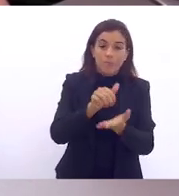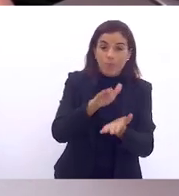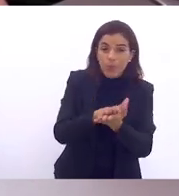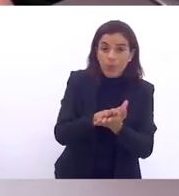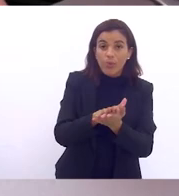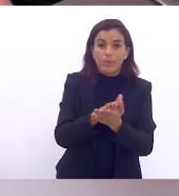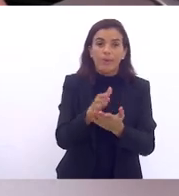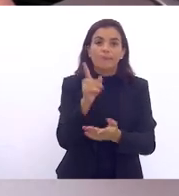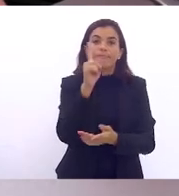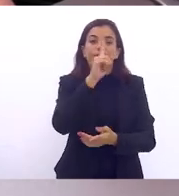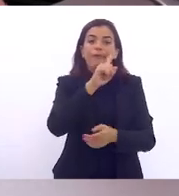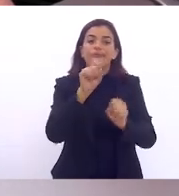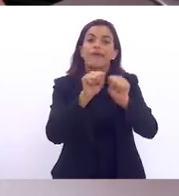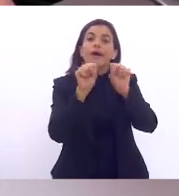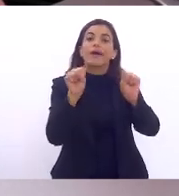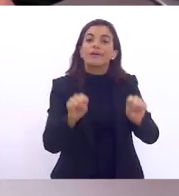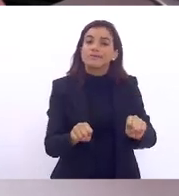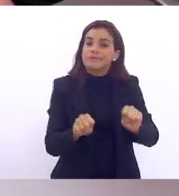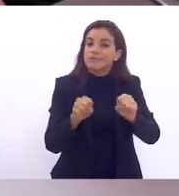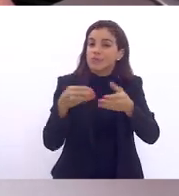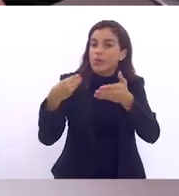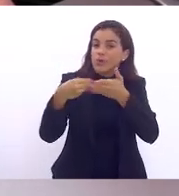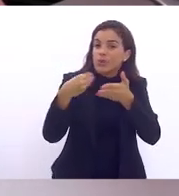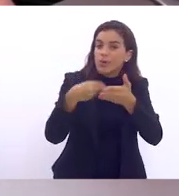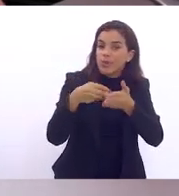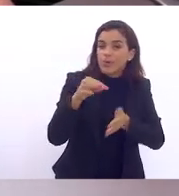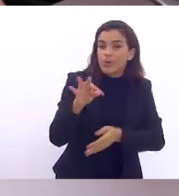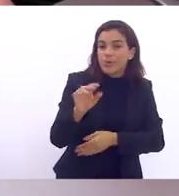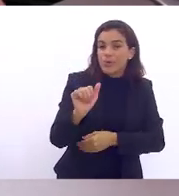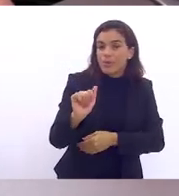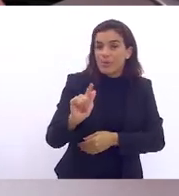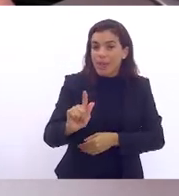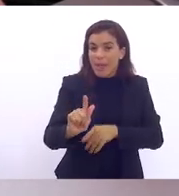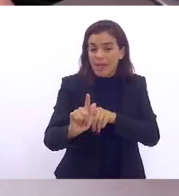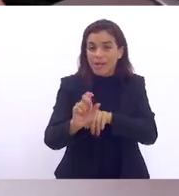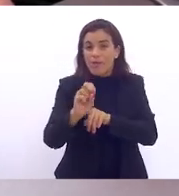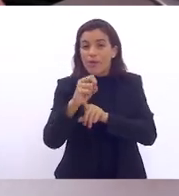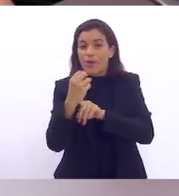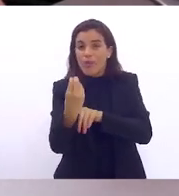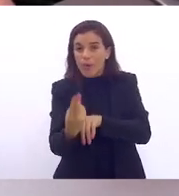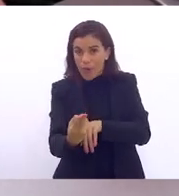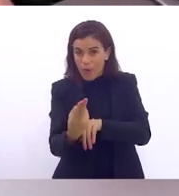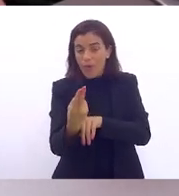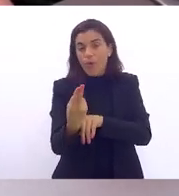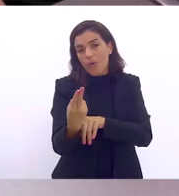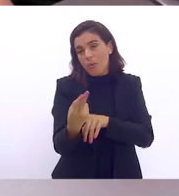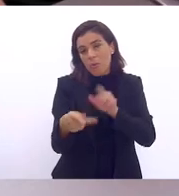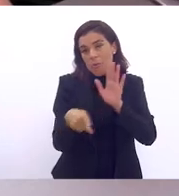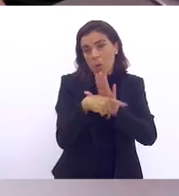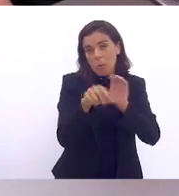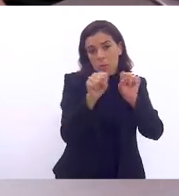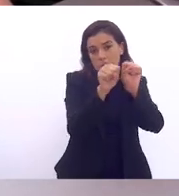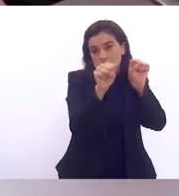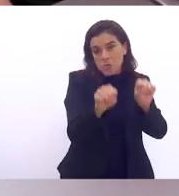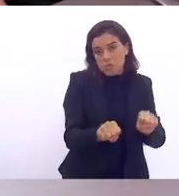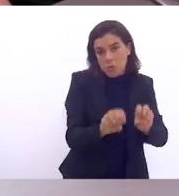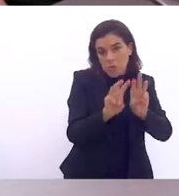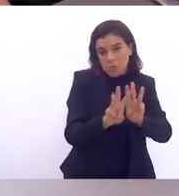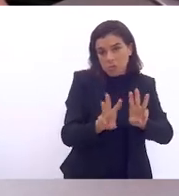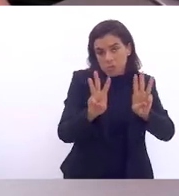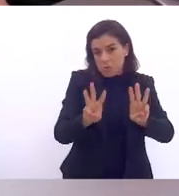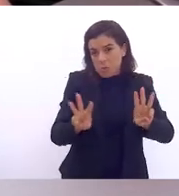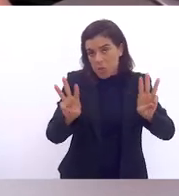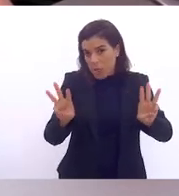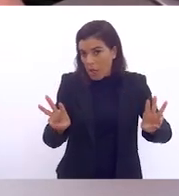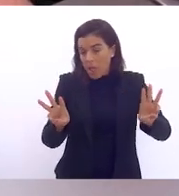sistêmica seja do tag seja do próprio e eh eh eh Pórtico lá colocado